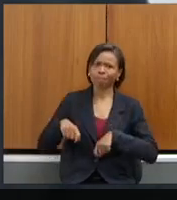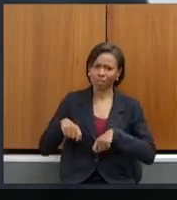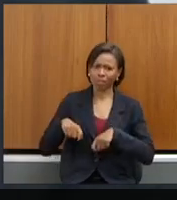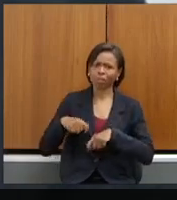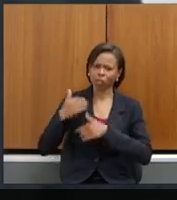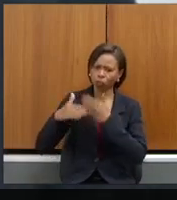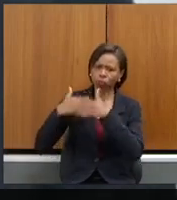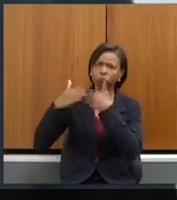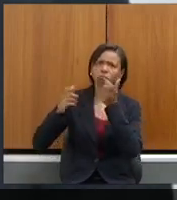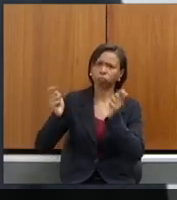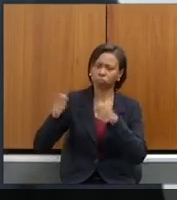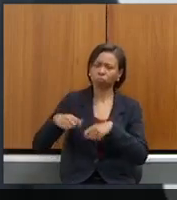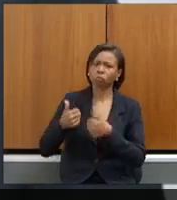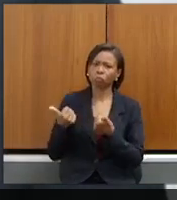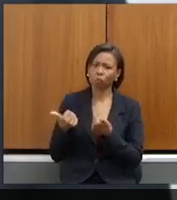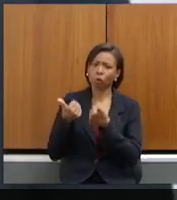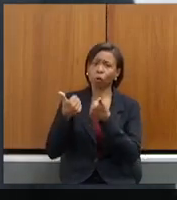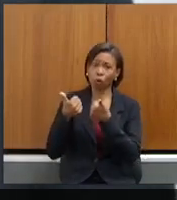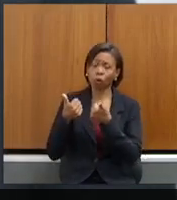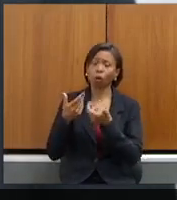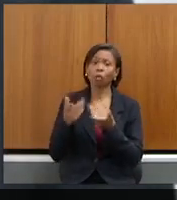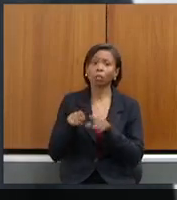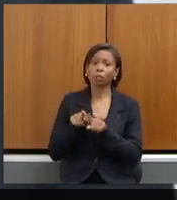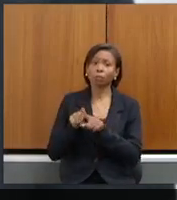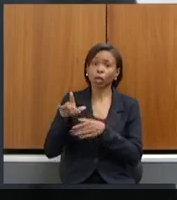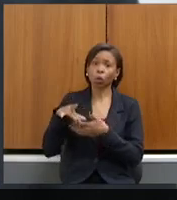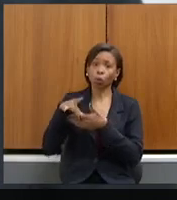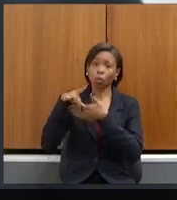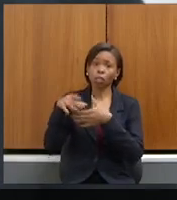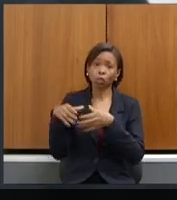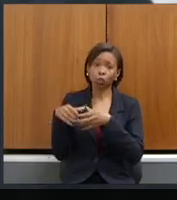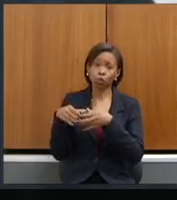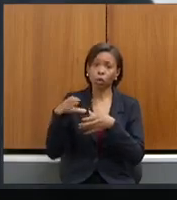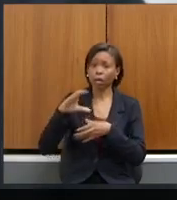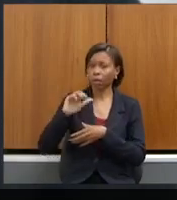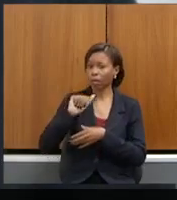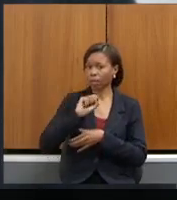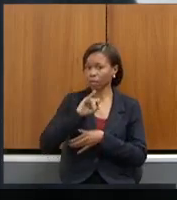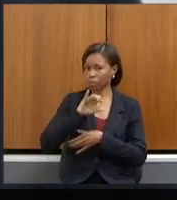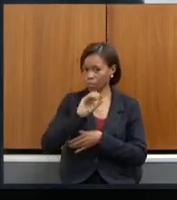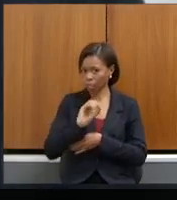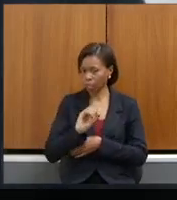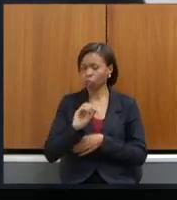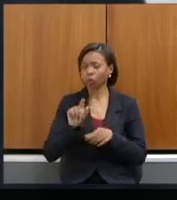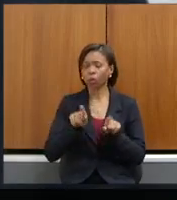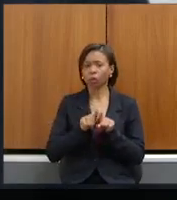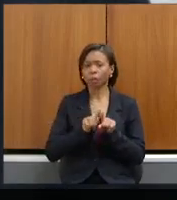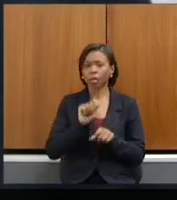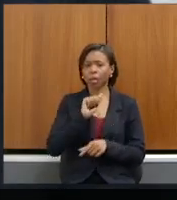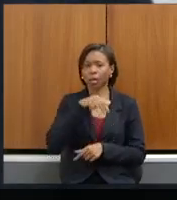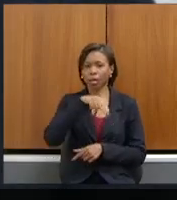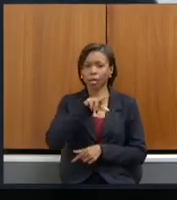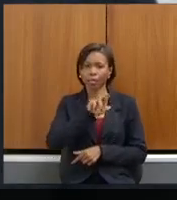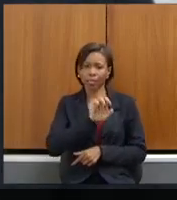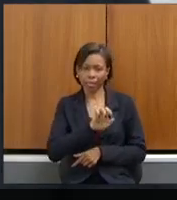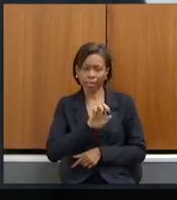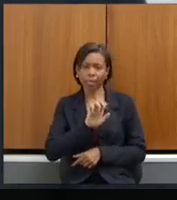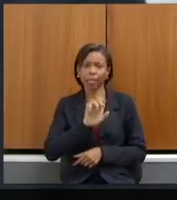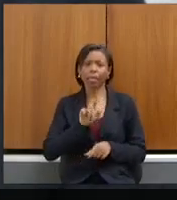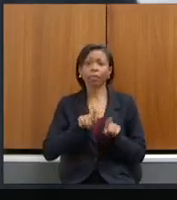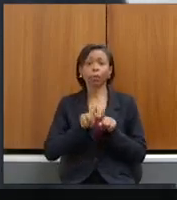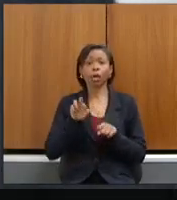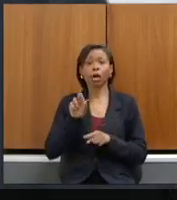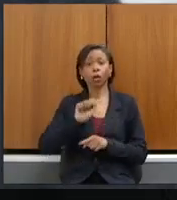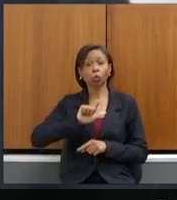bom disso bem ao nosso Líder bloco Cássio Soares André Quintão ao Raul Belém